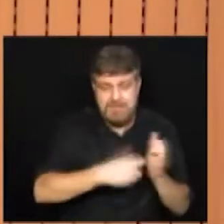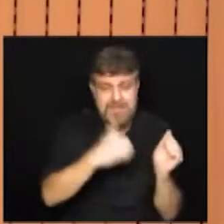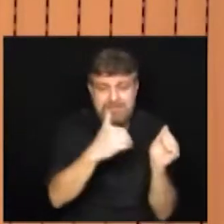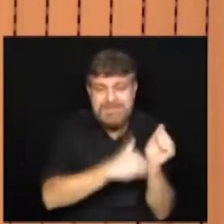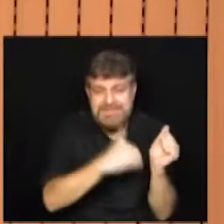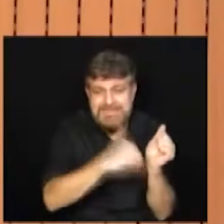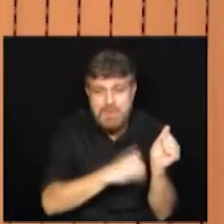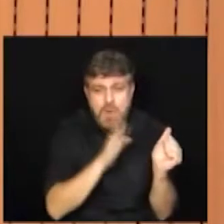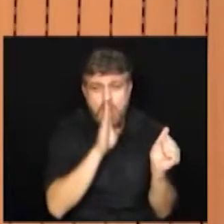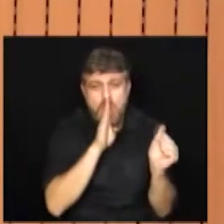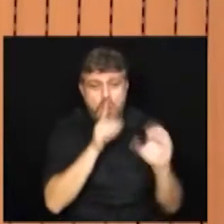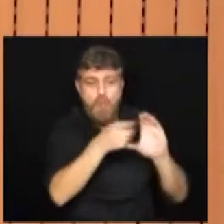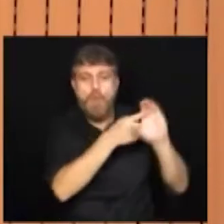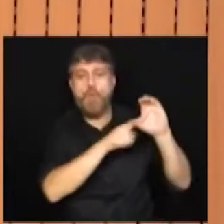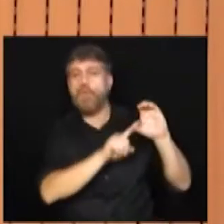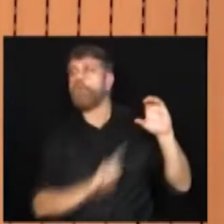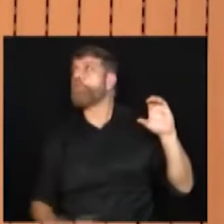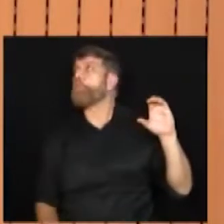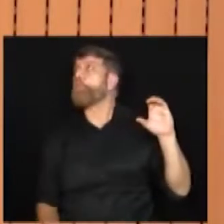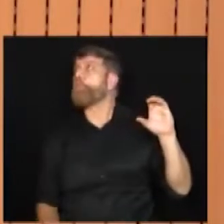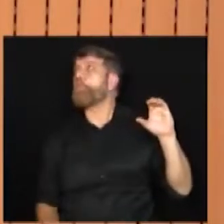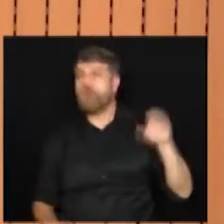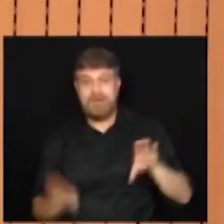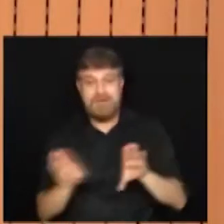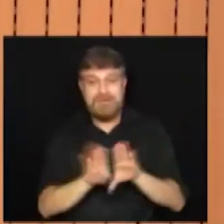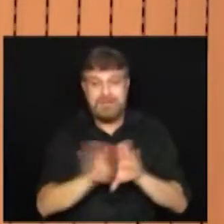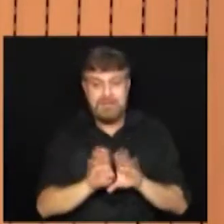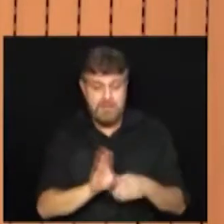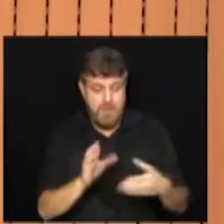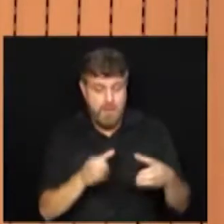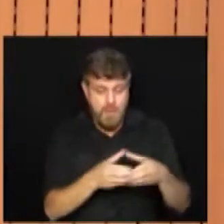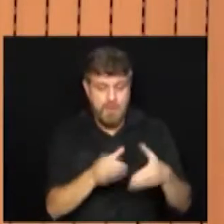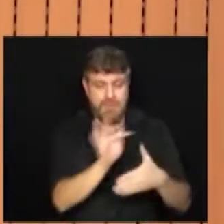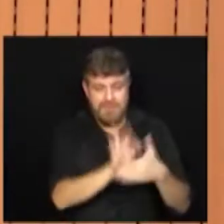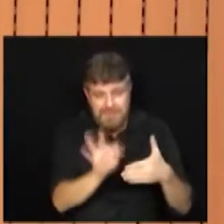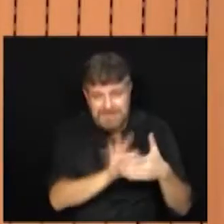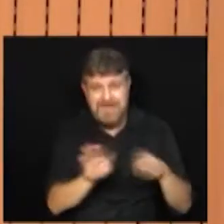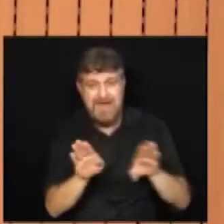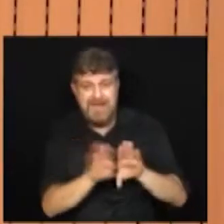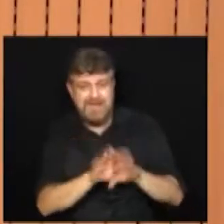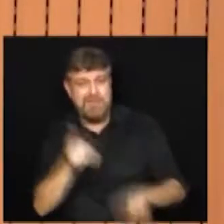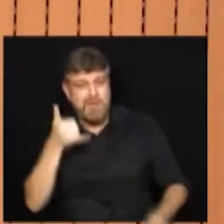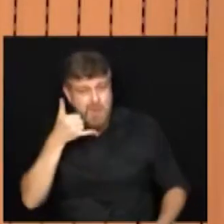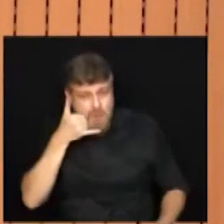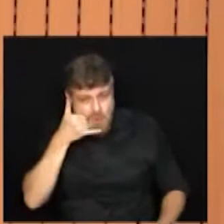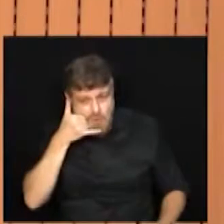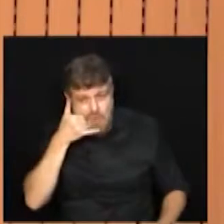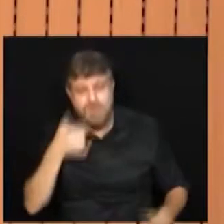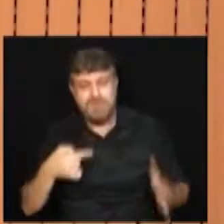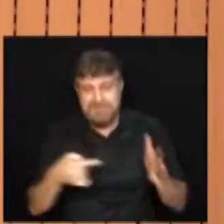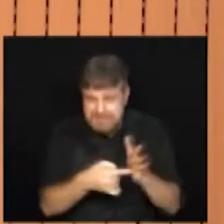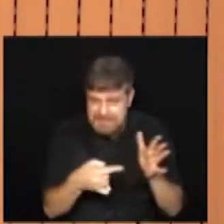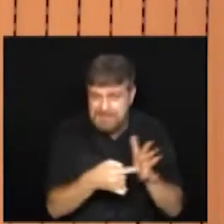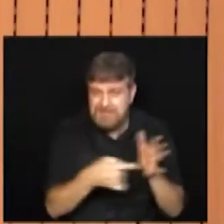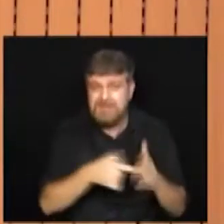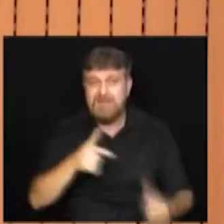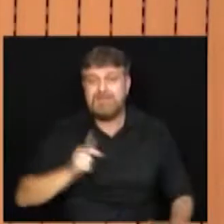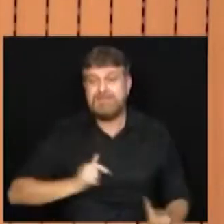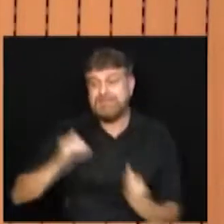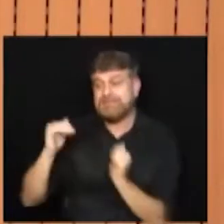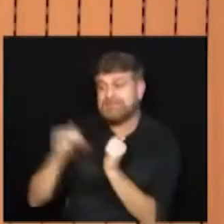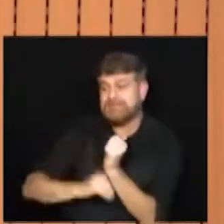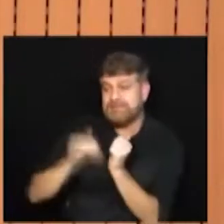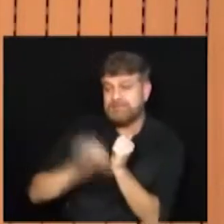sigilosas, tanto o Conselho Tutelar como o Disque Denúncia, os canais de denúncias, nós vamos estar falando deles hoje, mantém